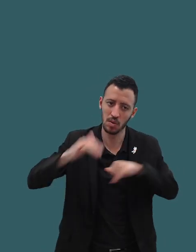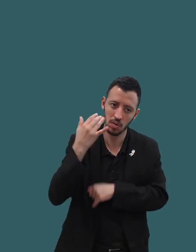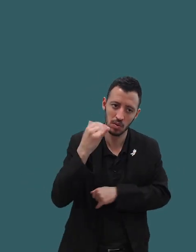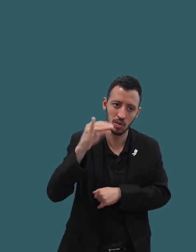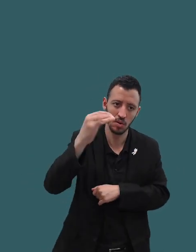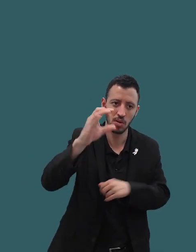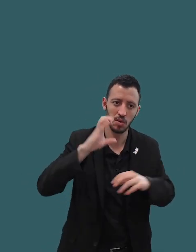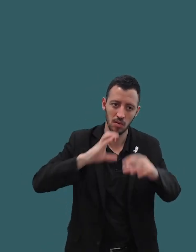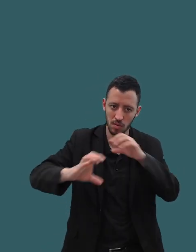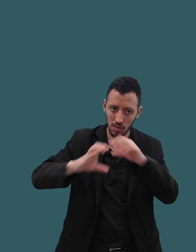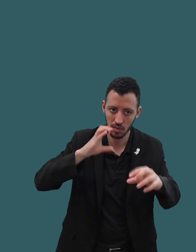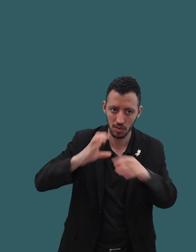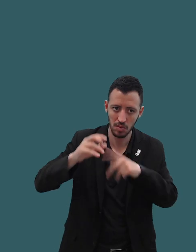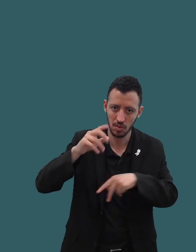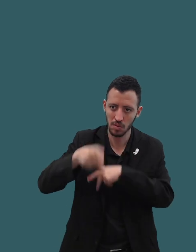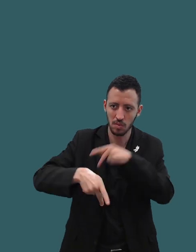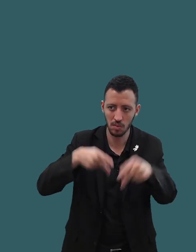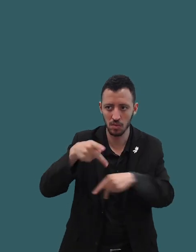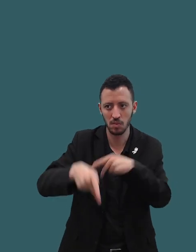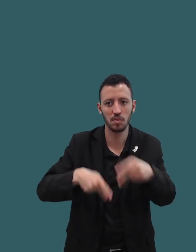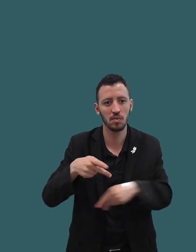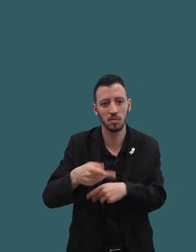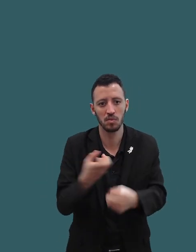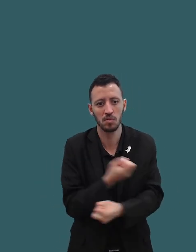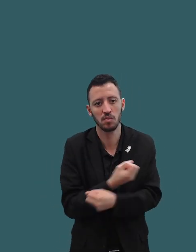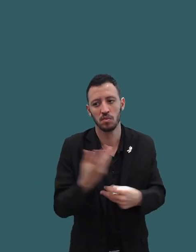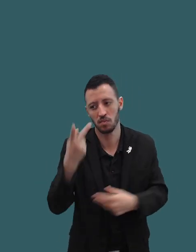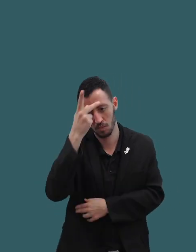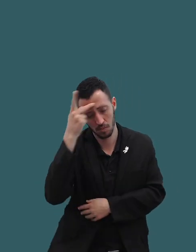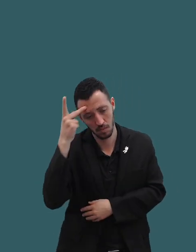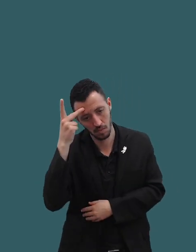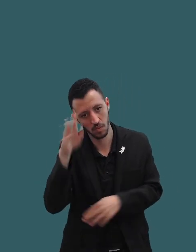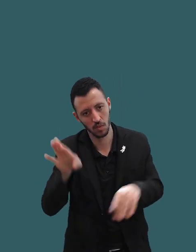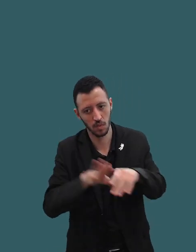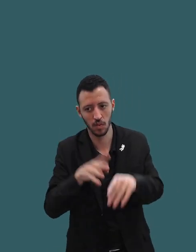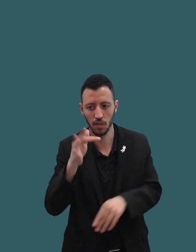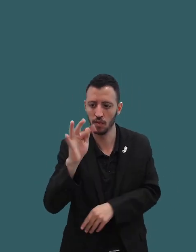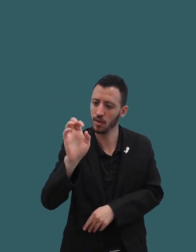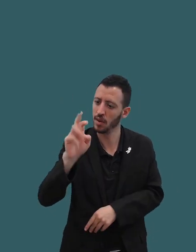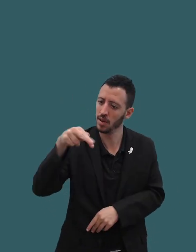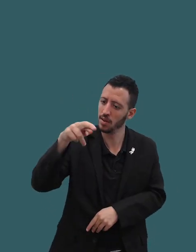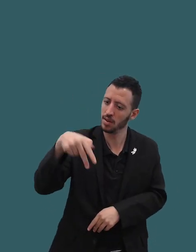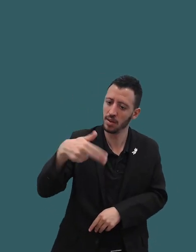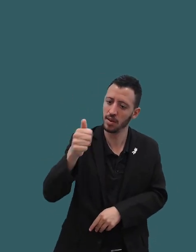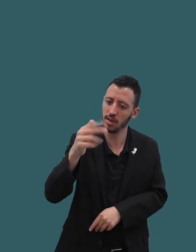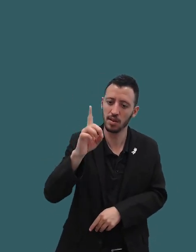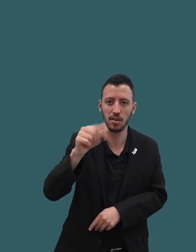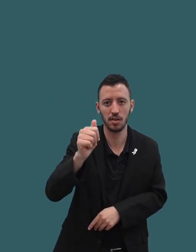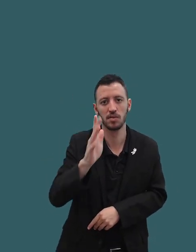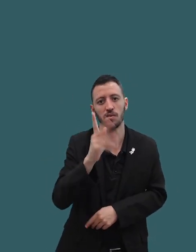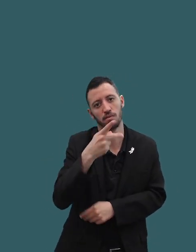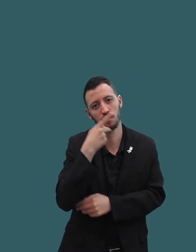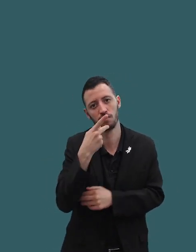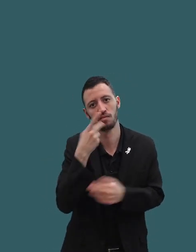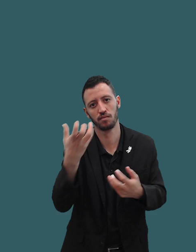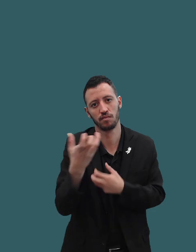aqui, da comunicação, da popularização, são muitas pessoas, como a Fernanda disse, né? Quero, então,